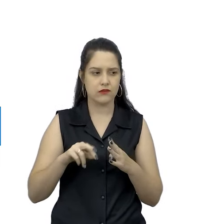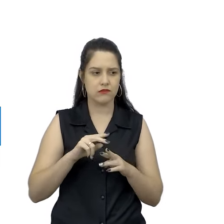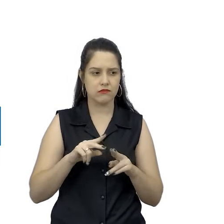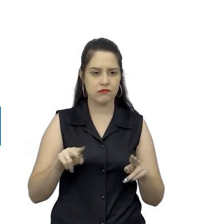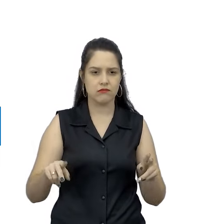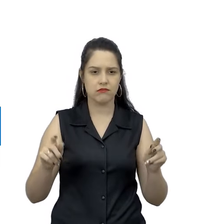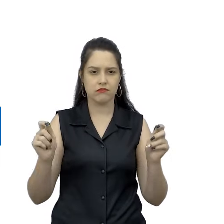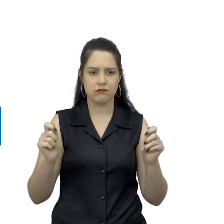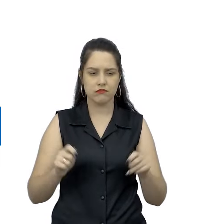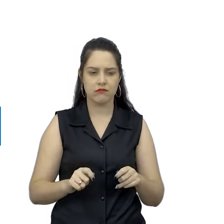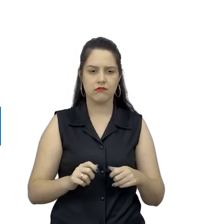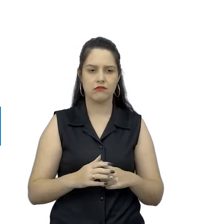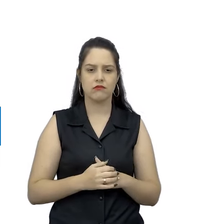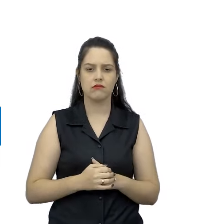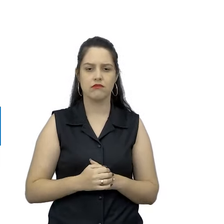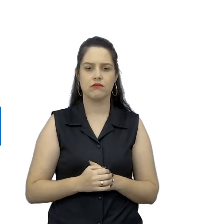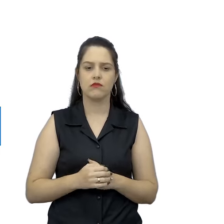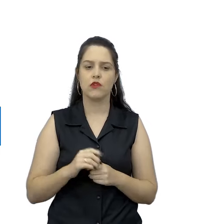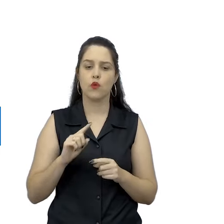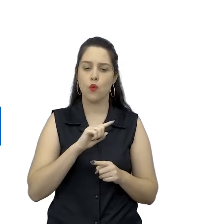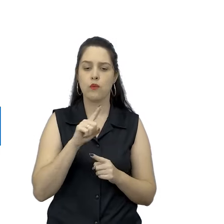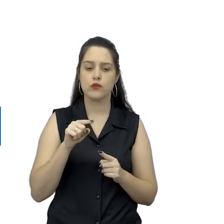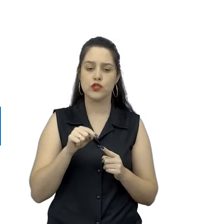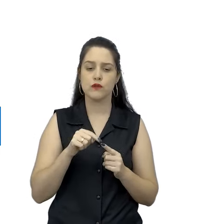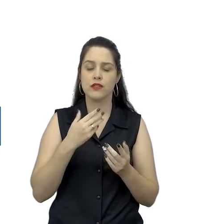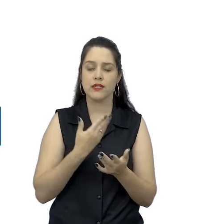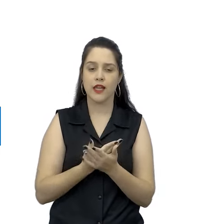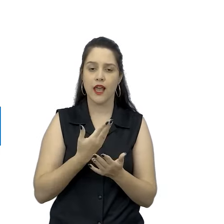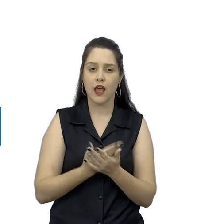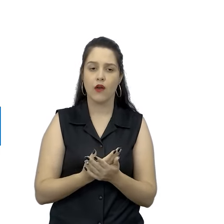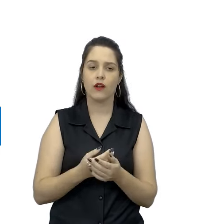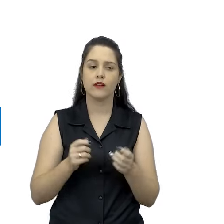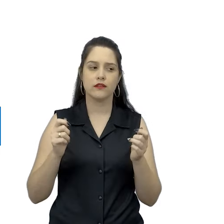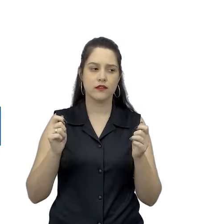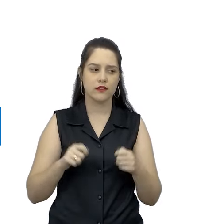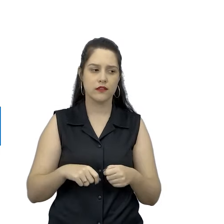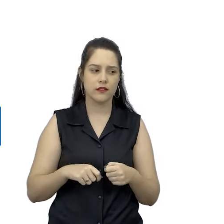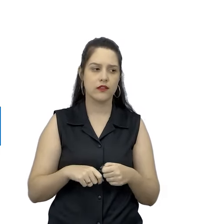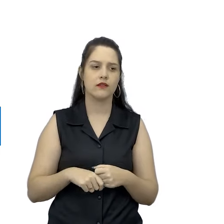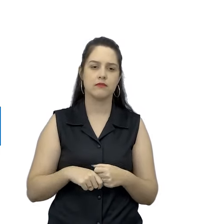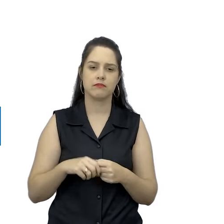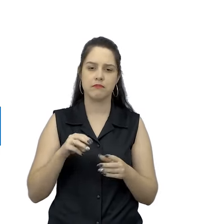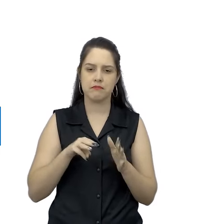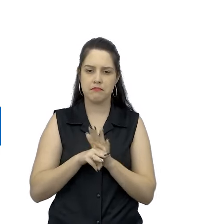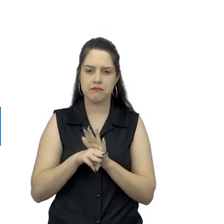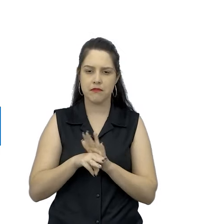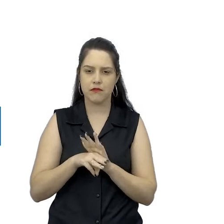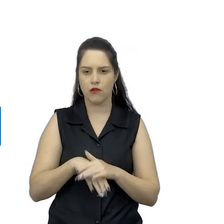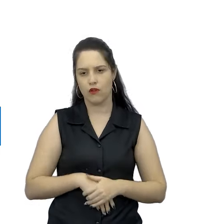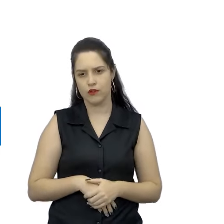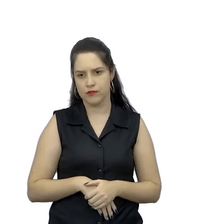habilidade essencial, o objetivo da aula, as atividades e as minhas orientações metodológicas?